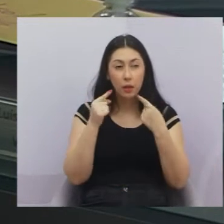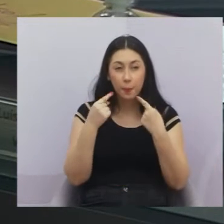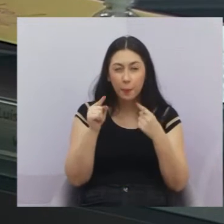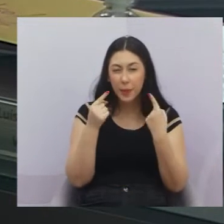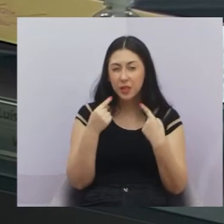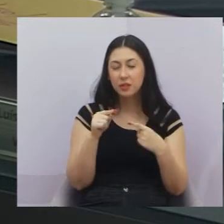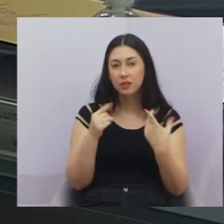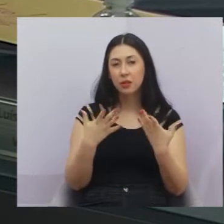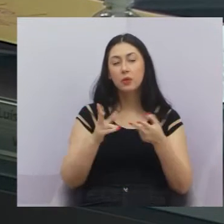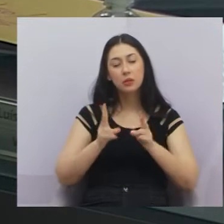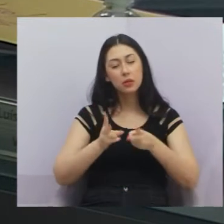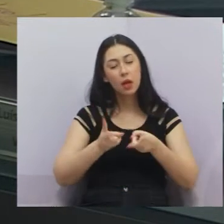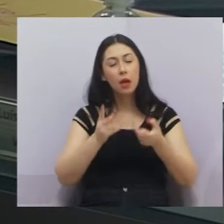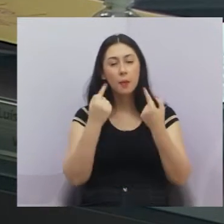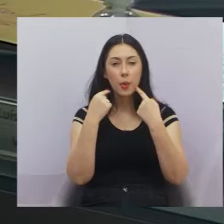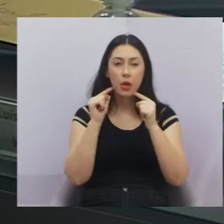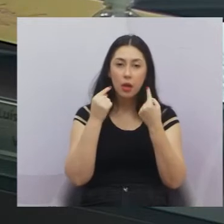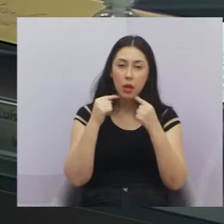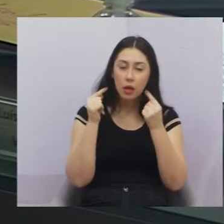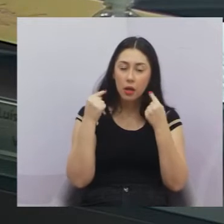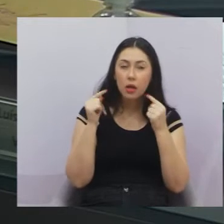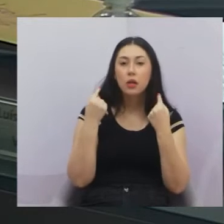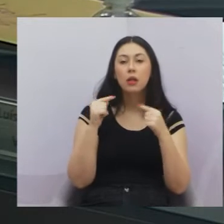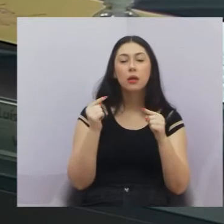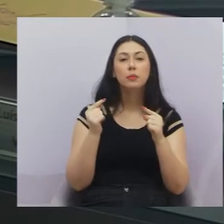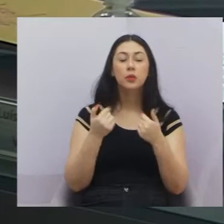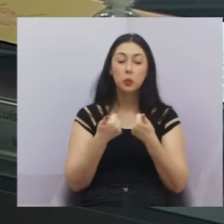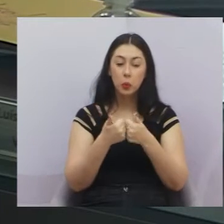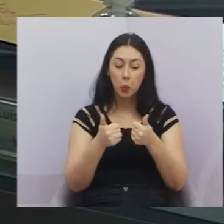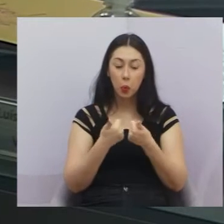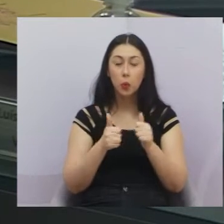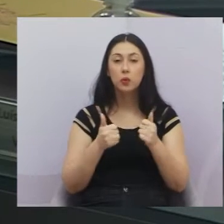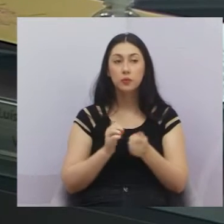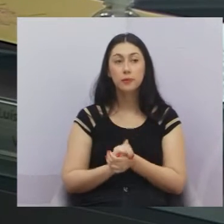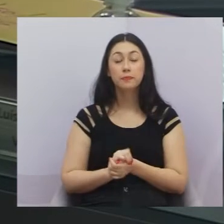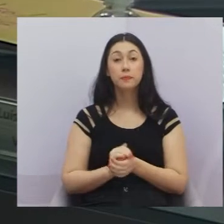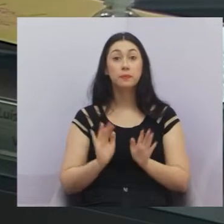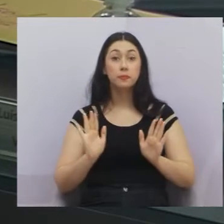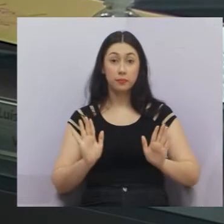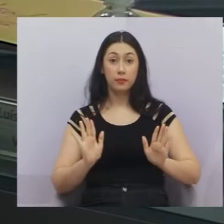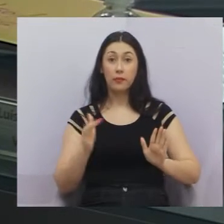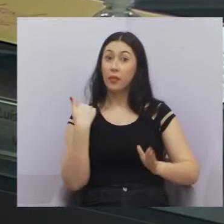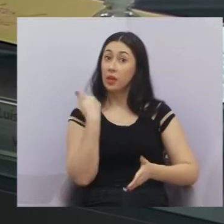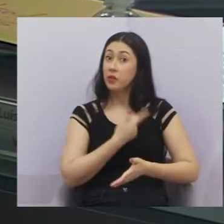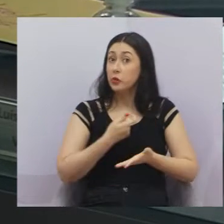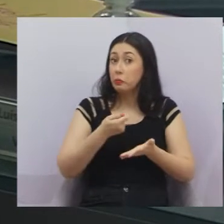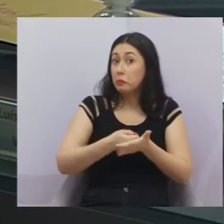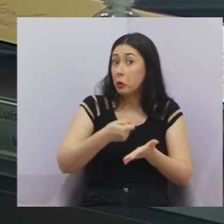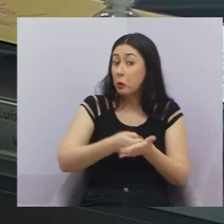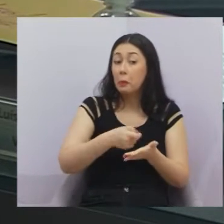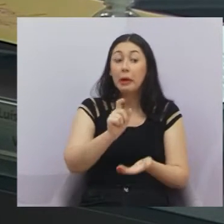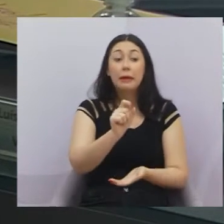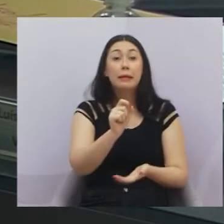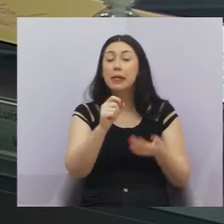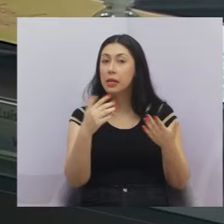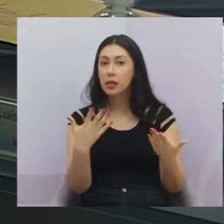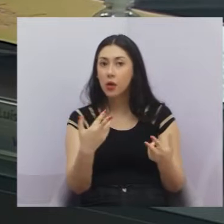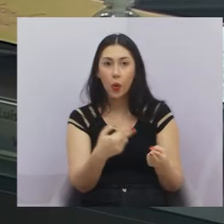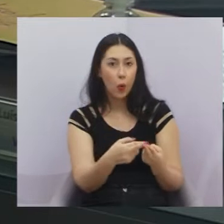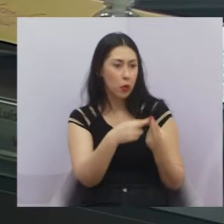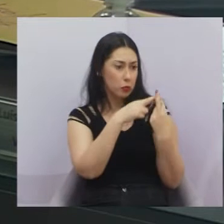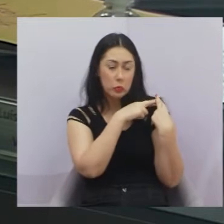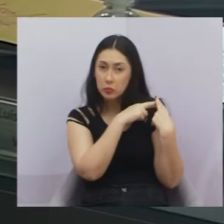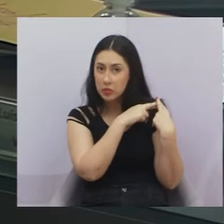umas maiores queixas dos vereadores a respeito ao transporte público, né? Agora, tem que cobrar quem tem